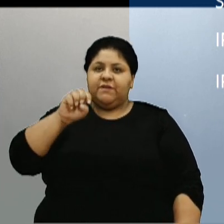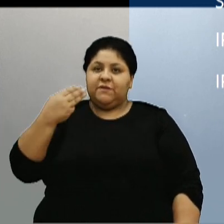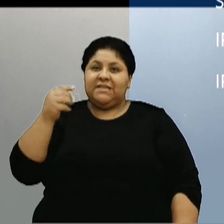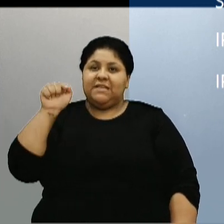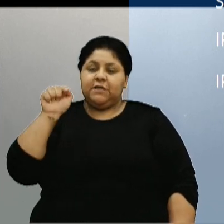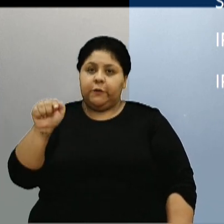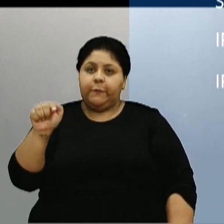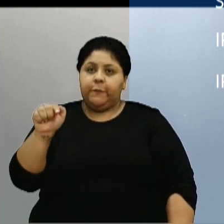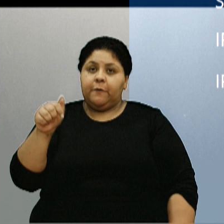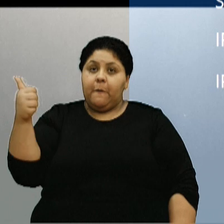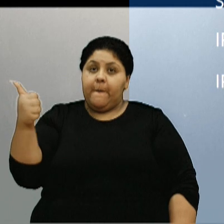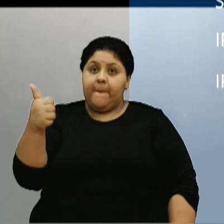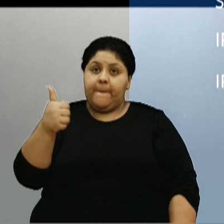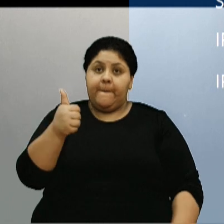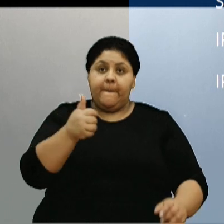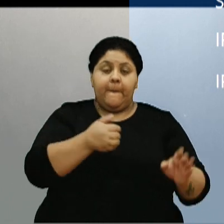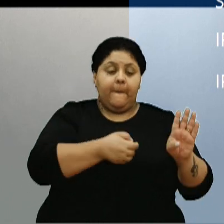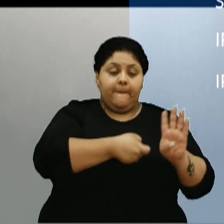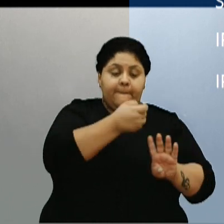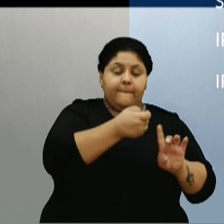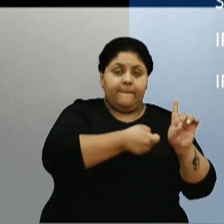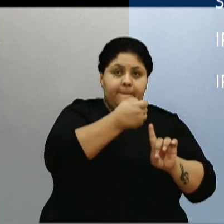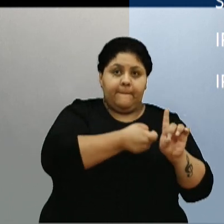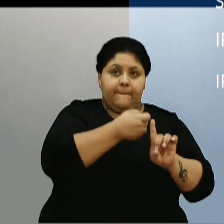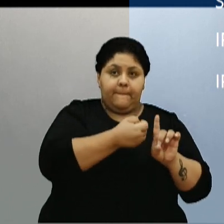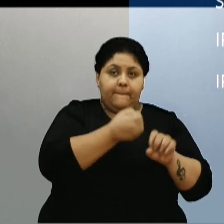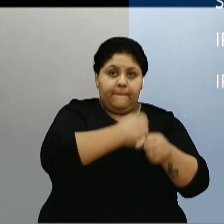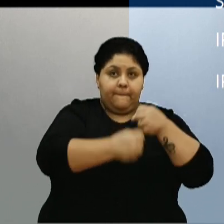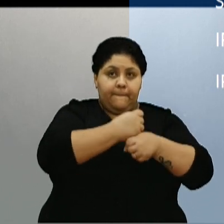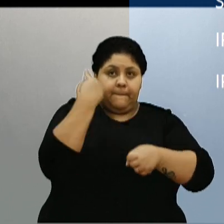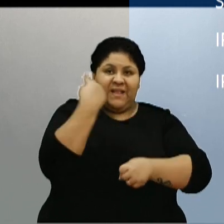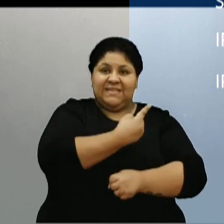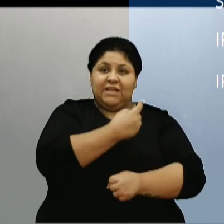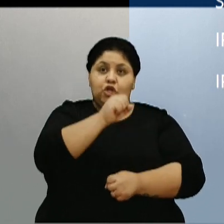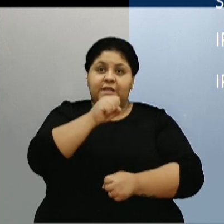196.953. E do primeiro quadrimestre do ano passado, 188 milhões.